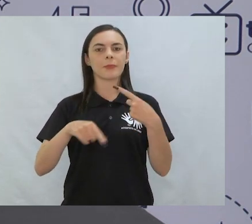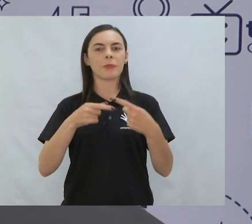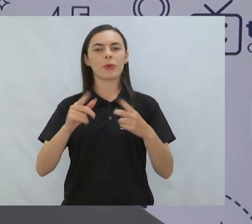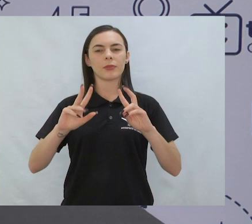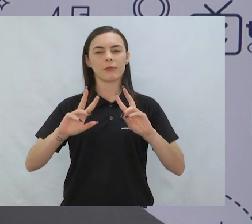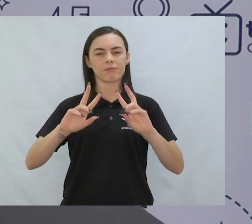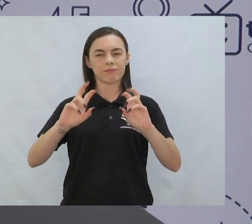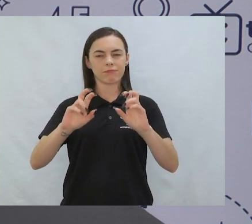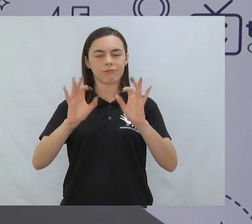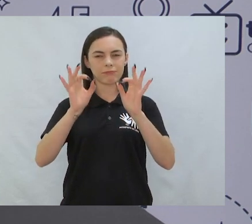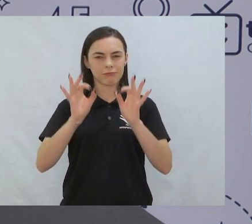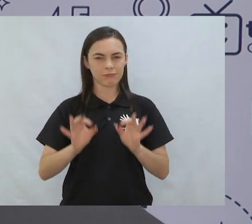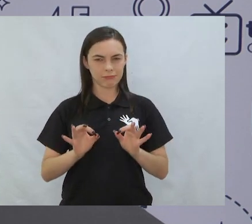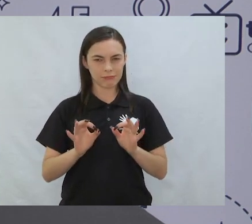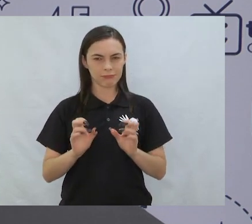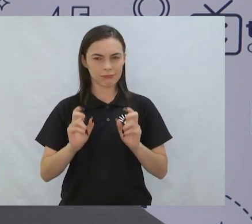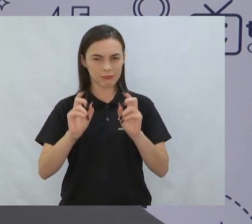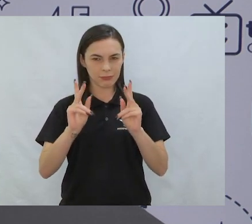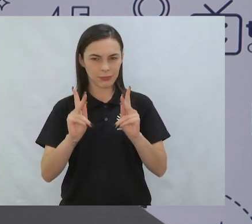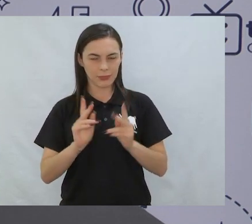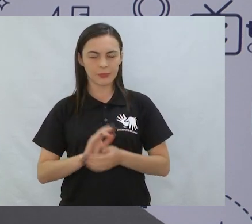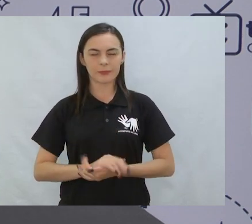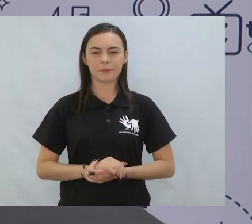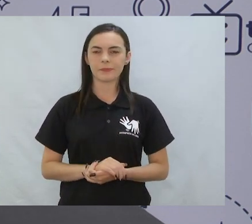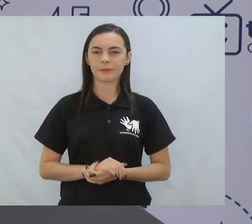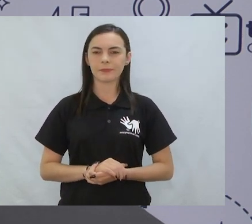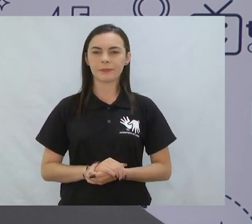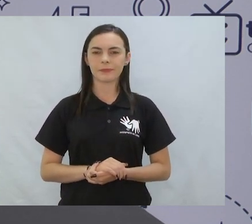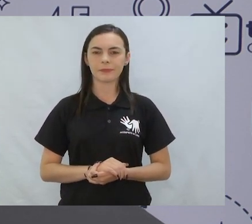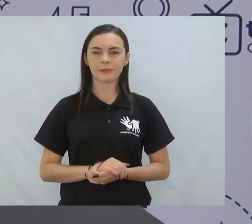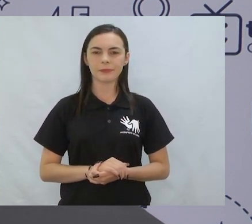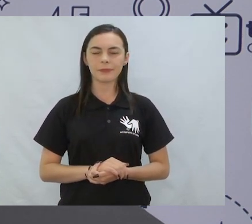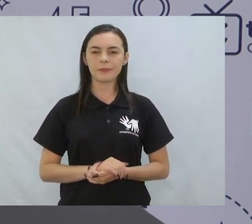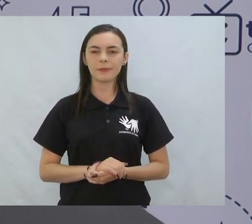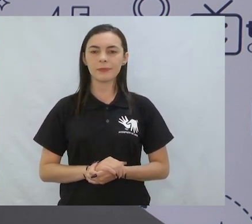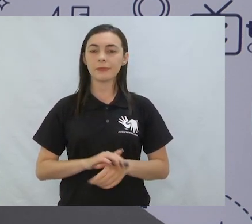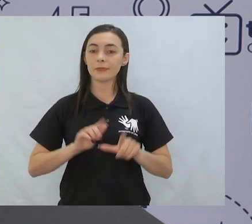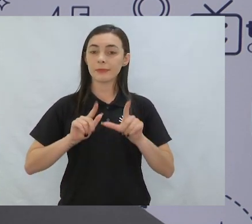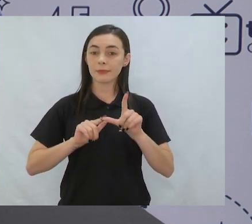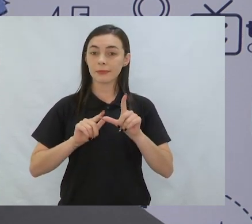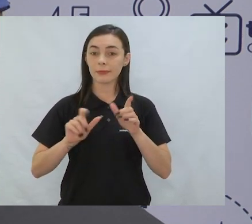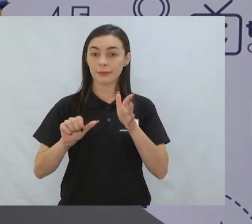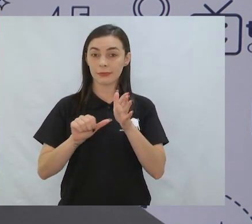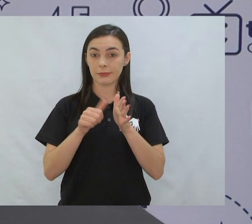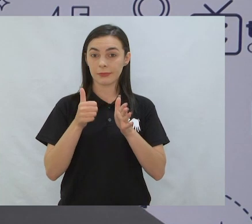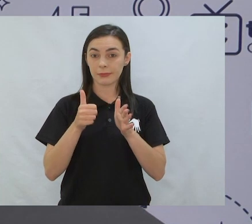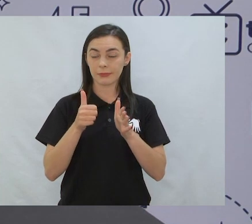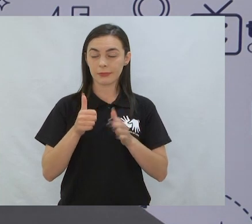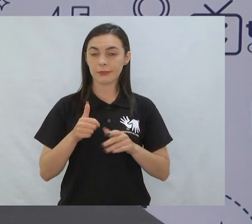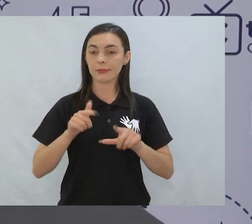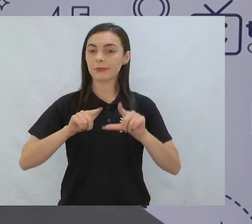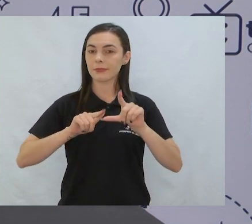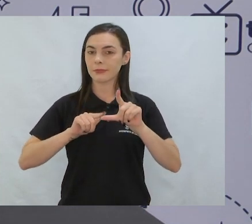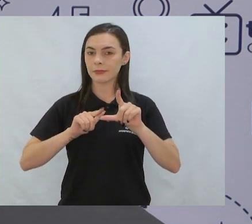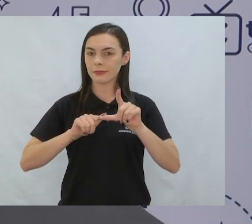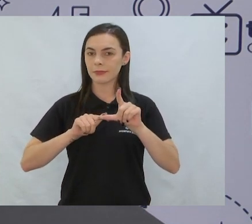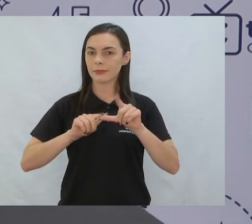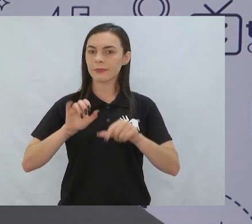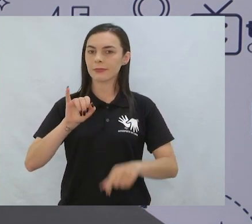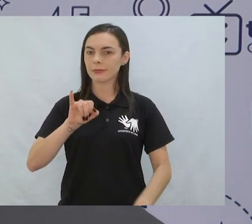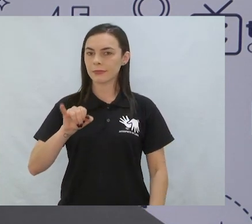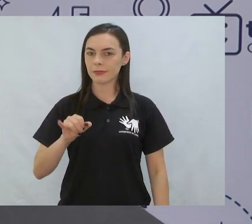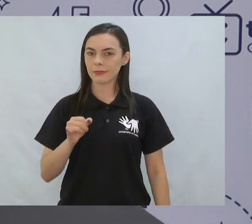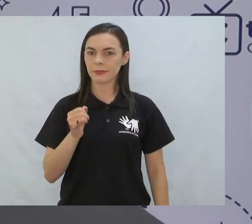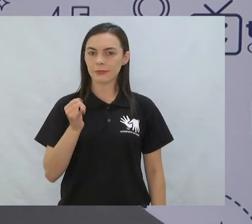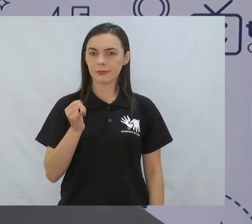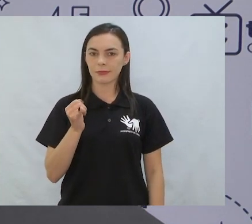ver aí certinho na televisão, ok? Na tela. Então a primeira letra, olhem lá, é a